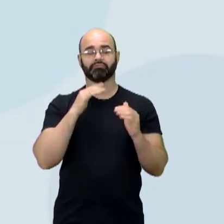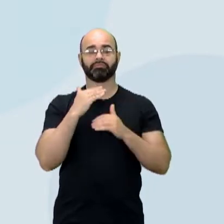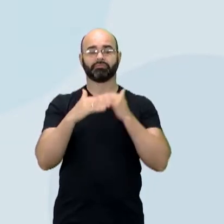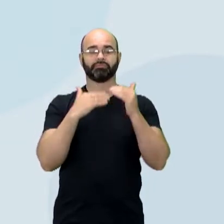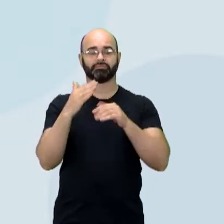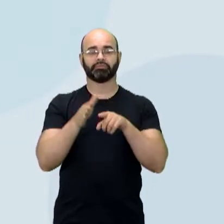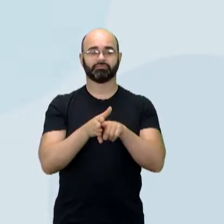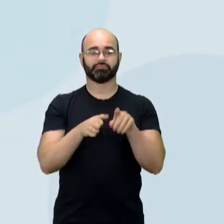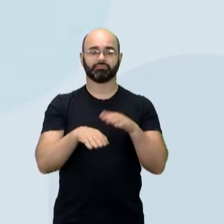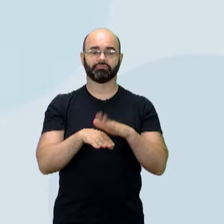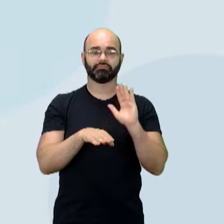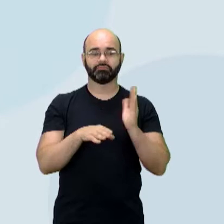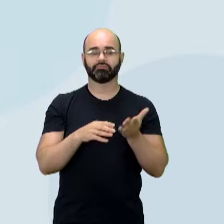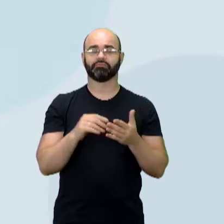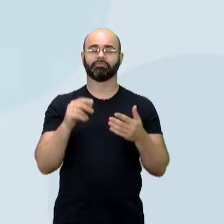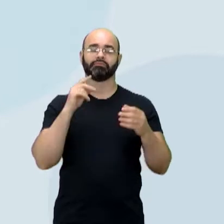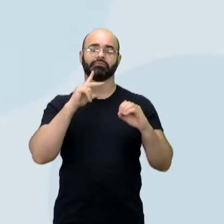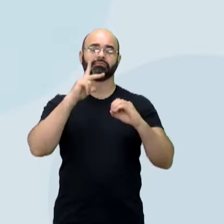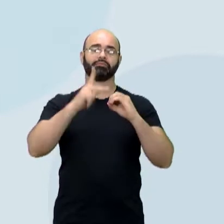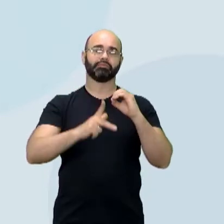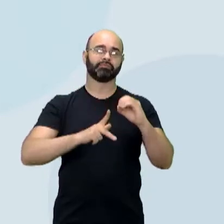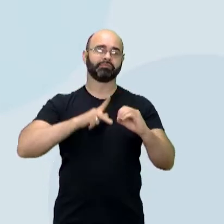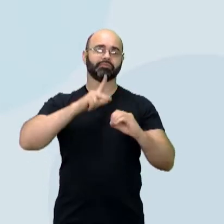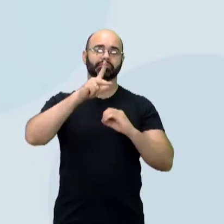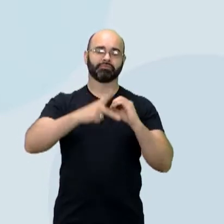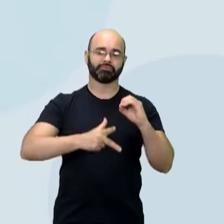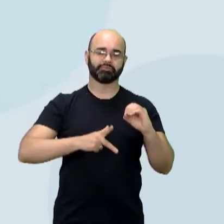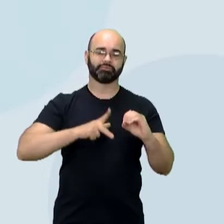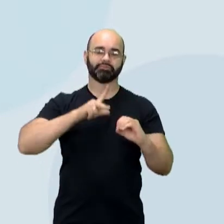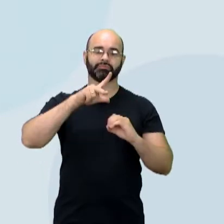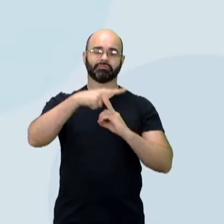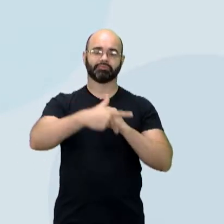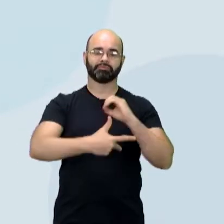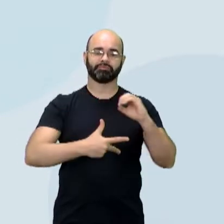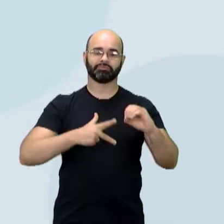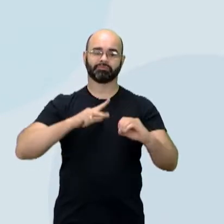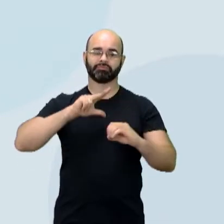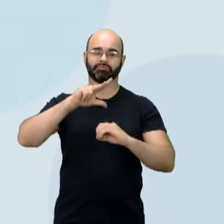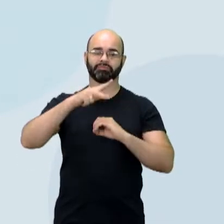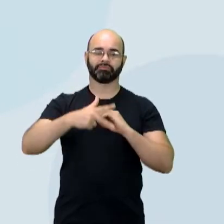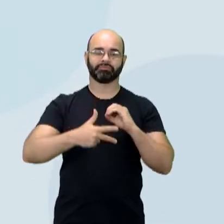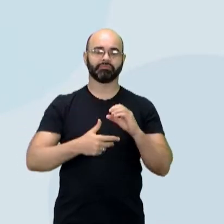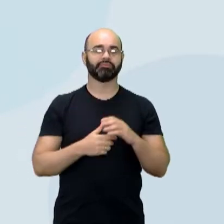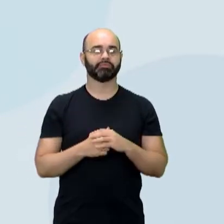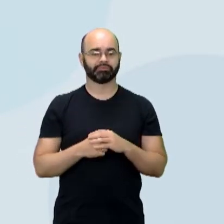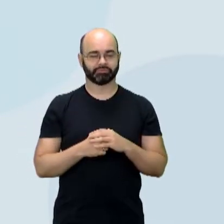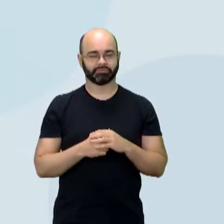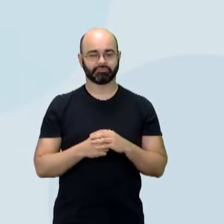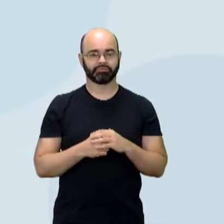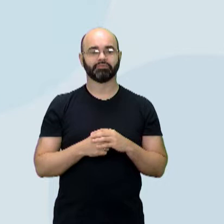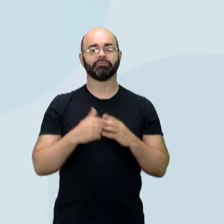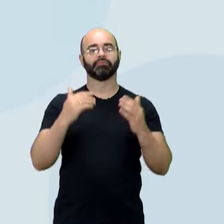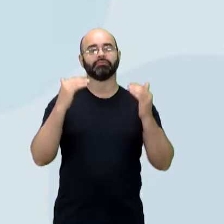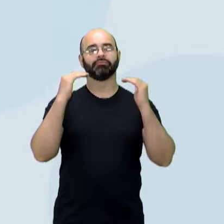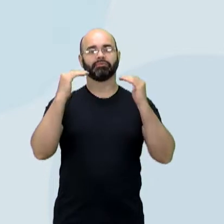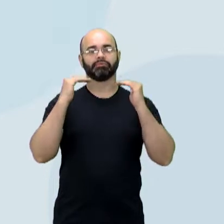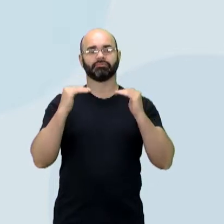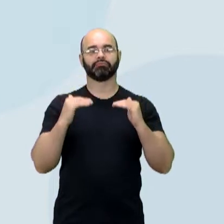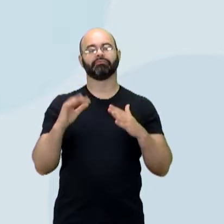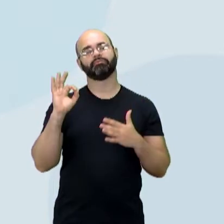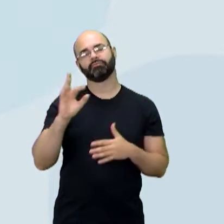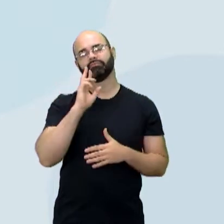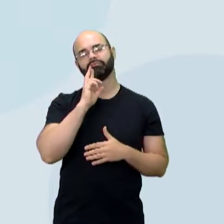desenvolver mais, né? O envio de satélites, que também tudo tem relação com a primeira informação lá, e o uso de equipamentos e tal. Então,